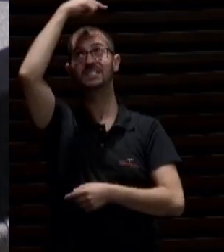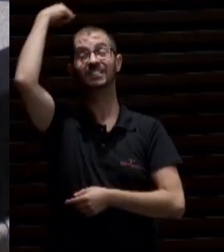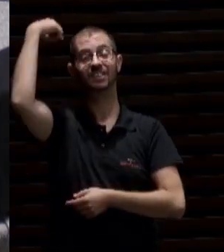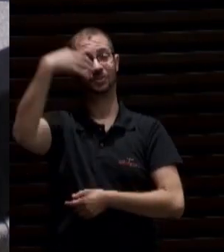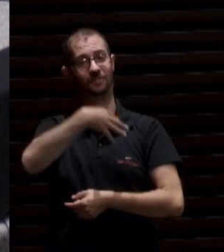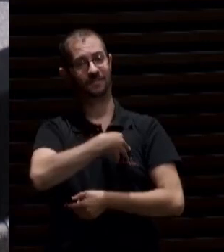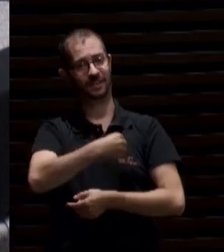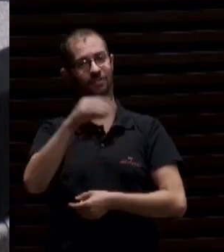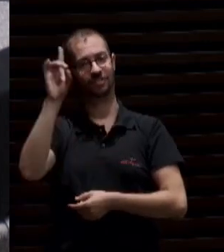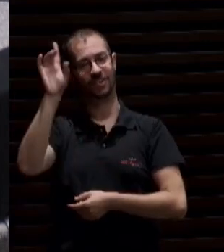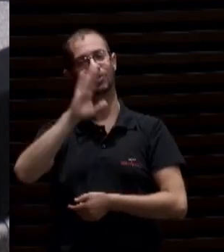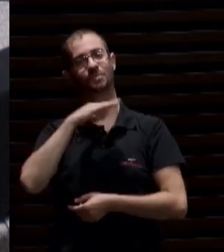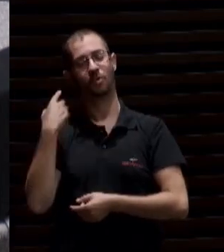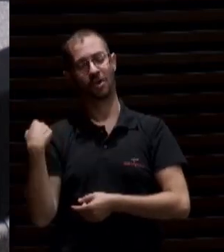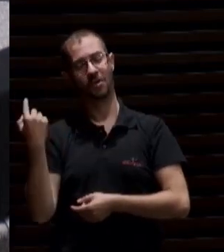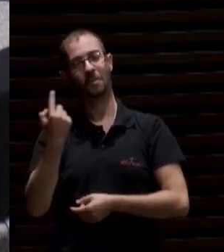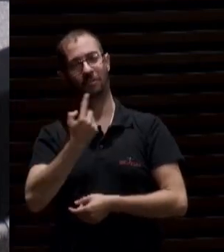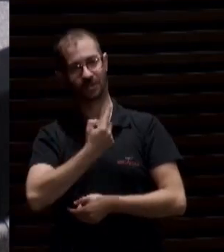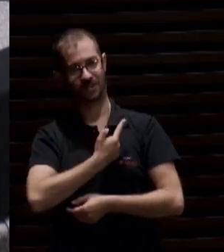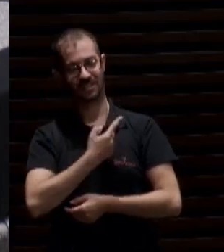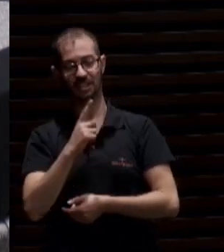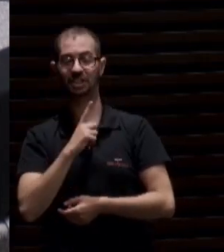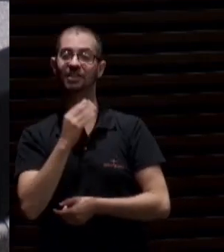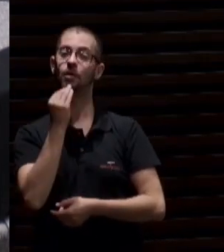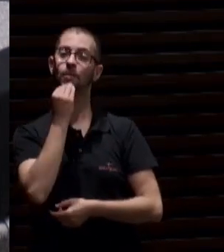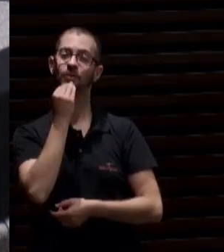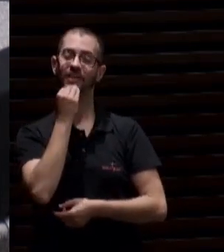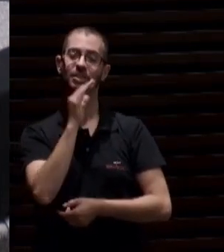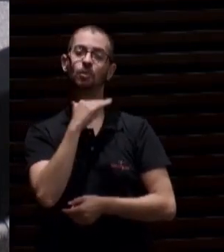lugar. Nós tivemos o privilégio de morrer com Ele,